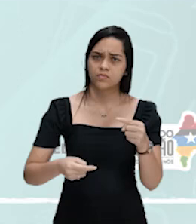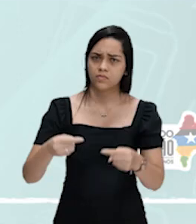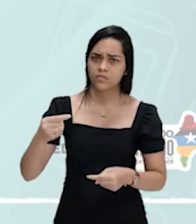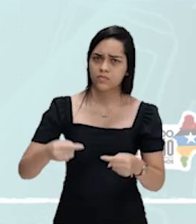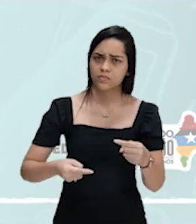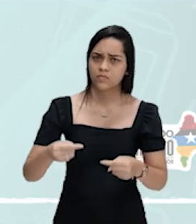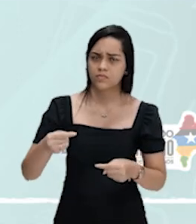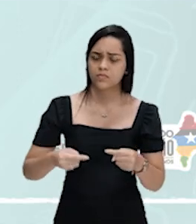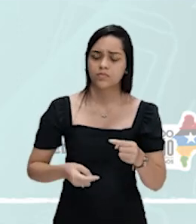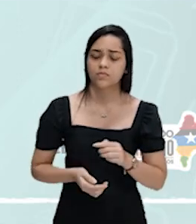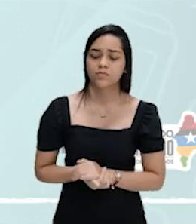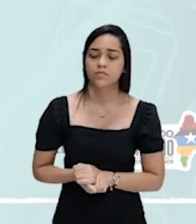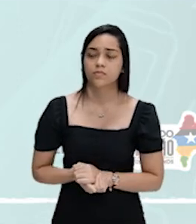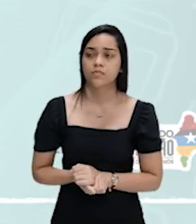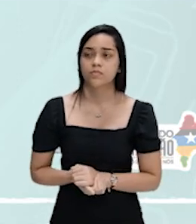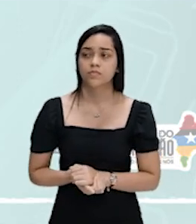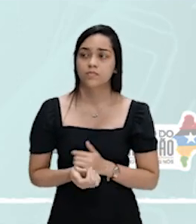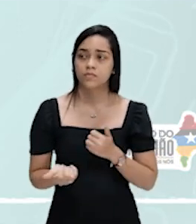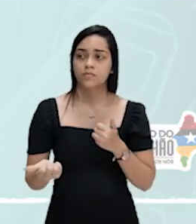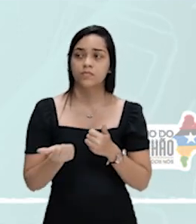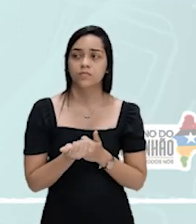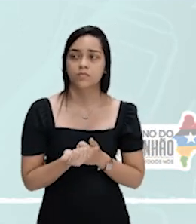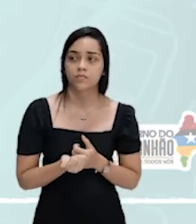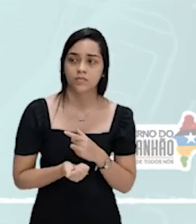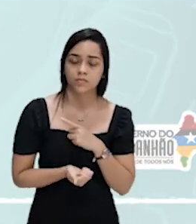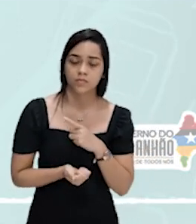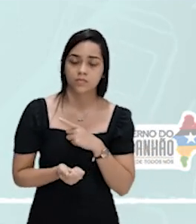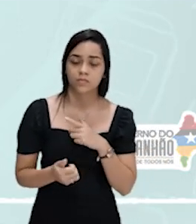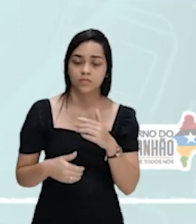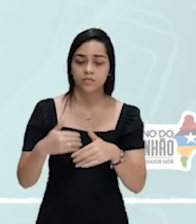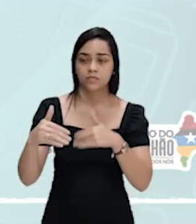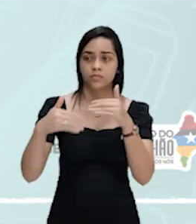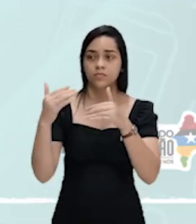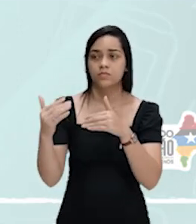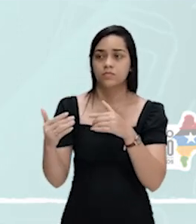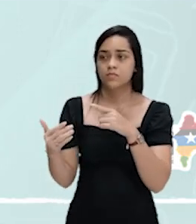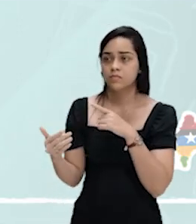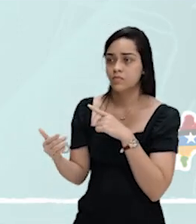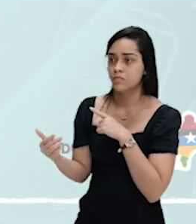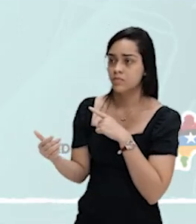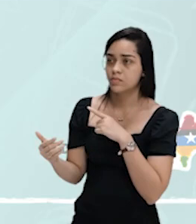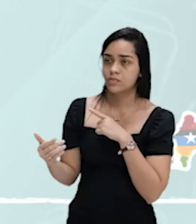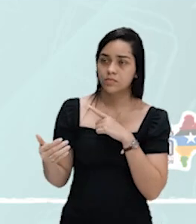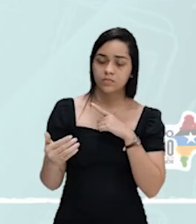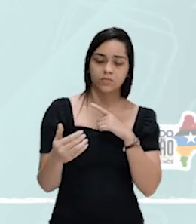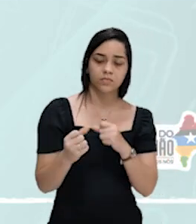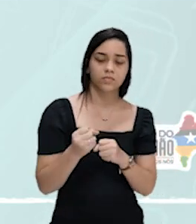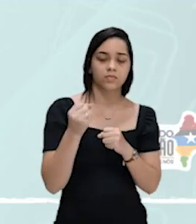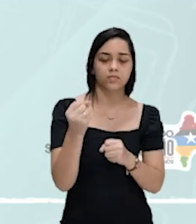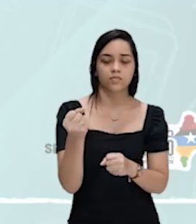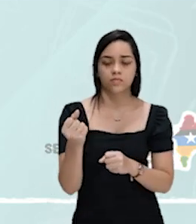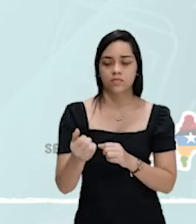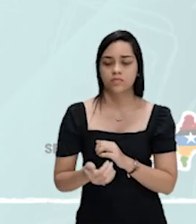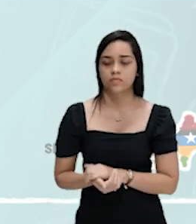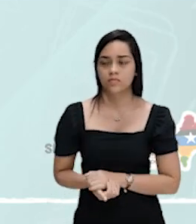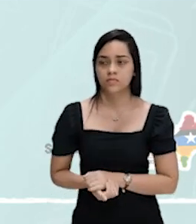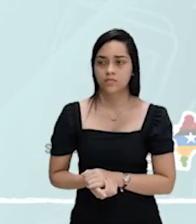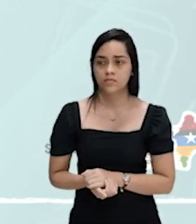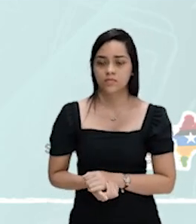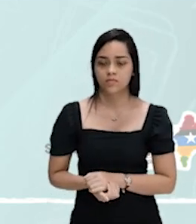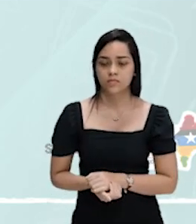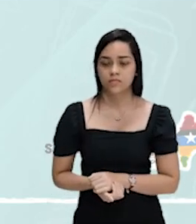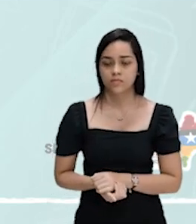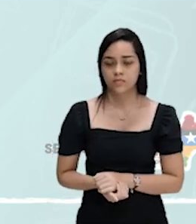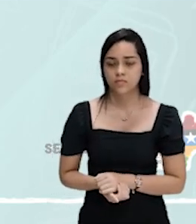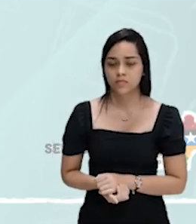a repressão no lugar de construir é construindo e fortalecendo reduzidas